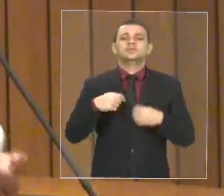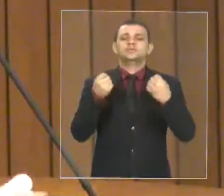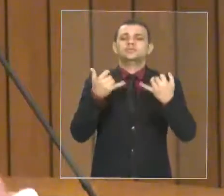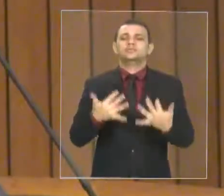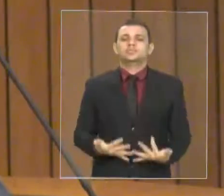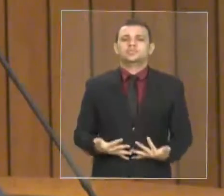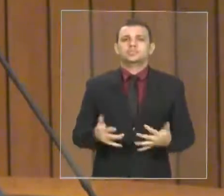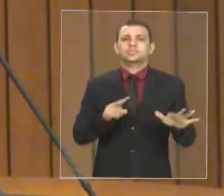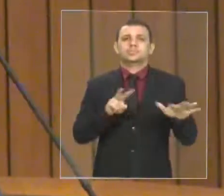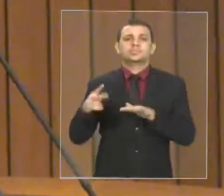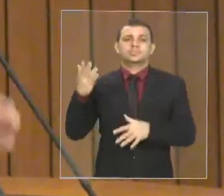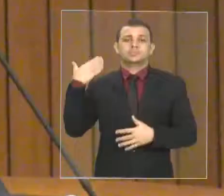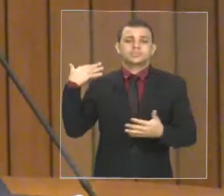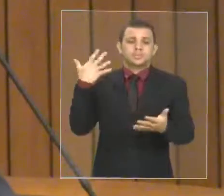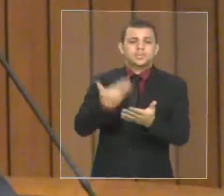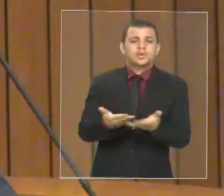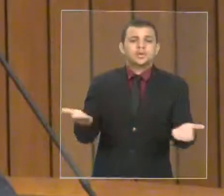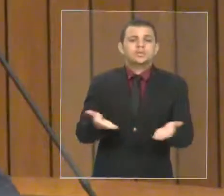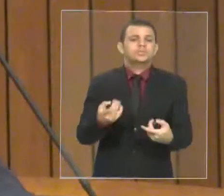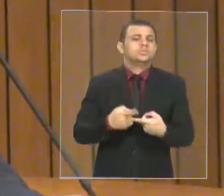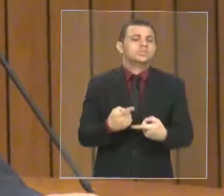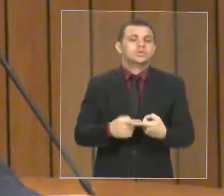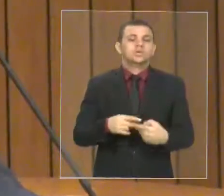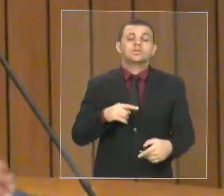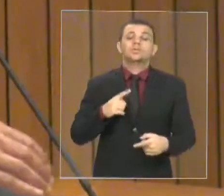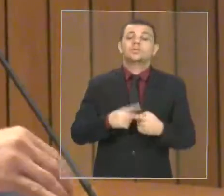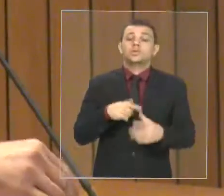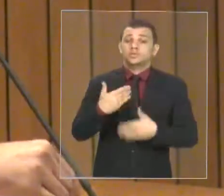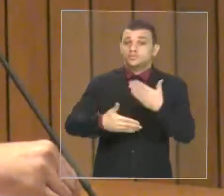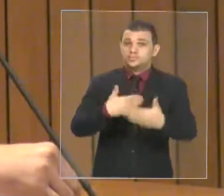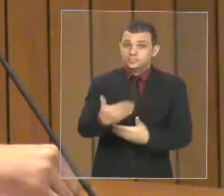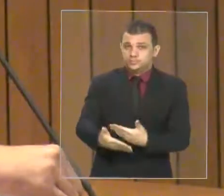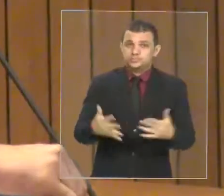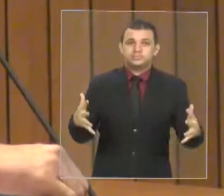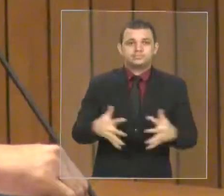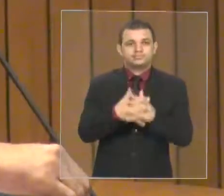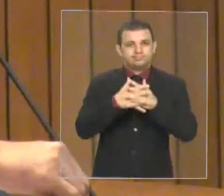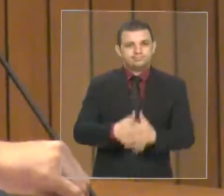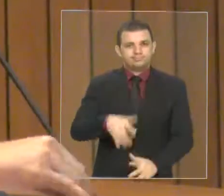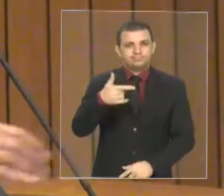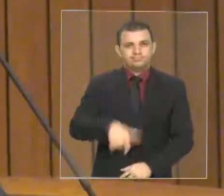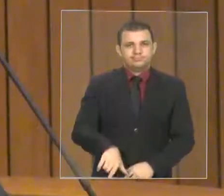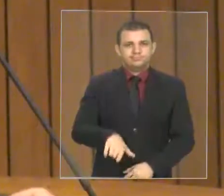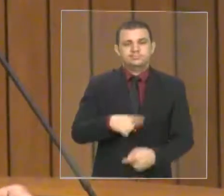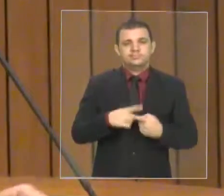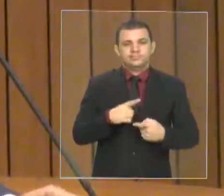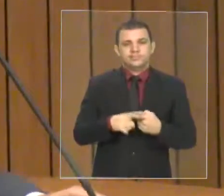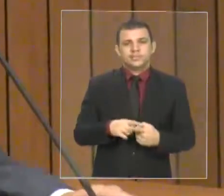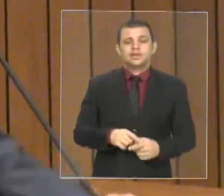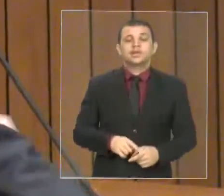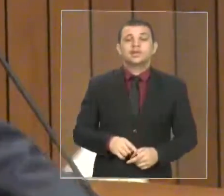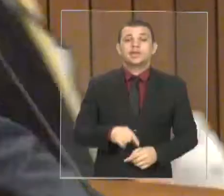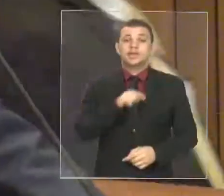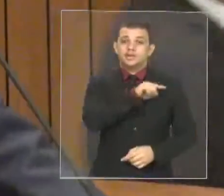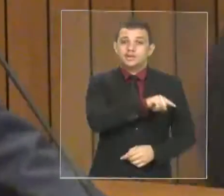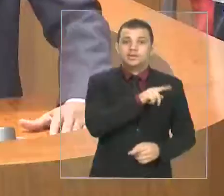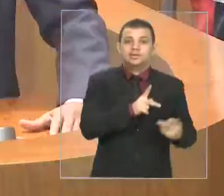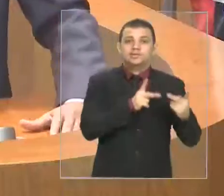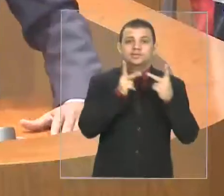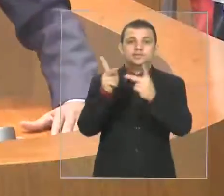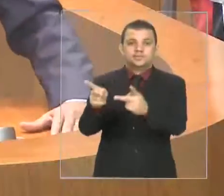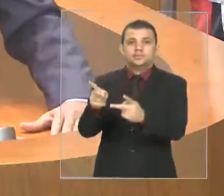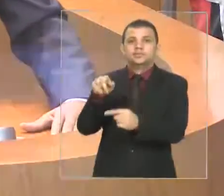no final ele fez outra confusão. Quando estava indo visitar o